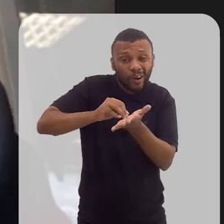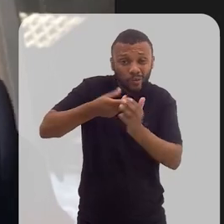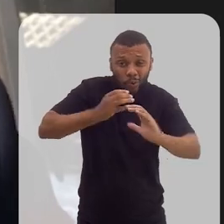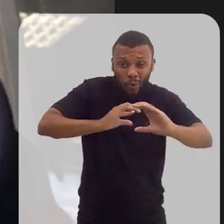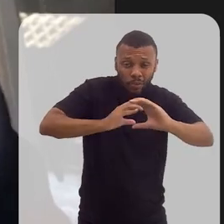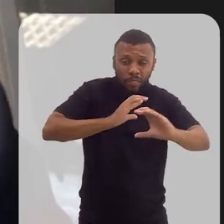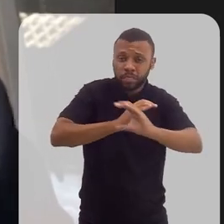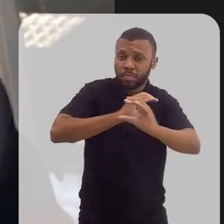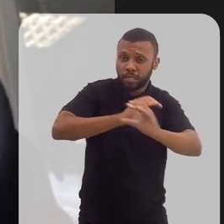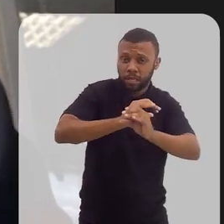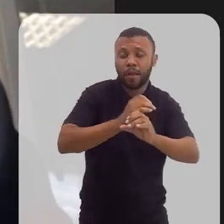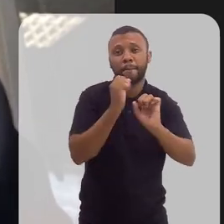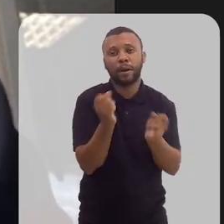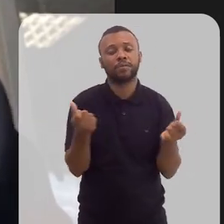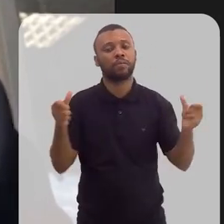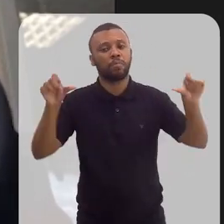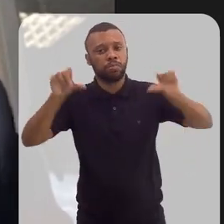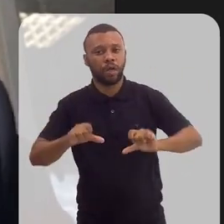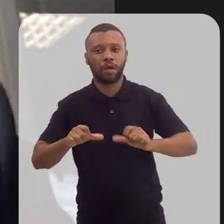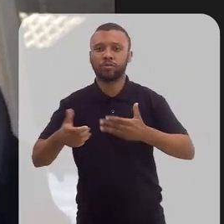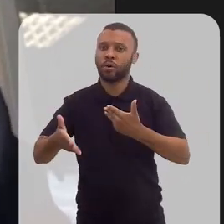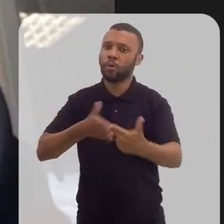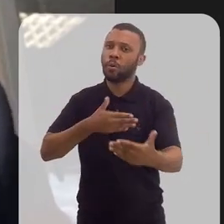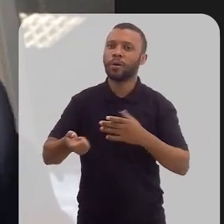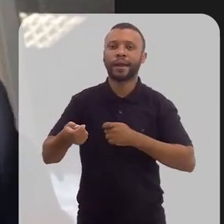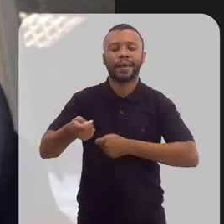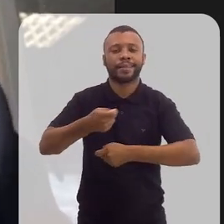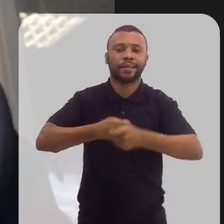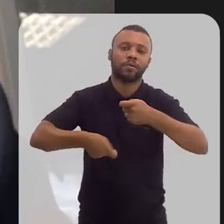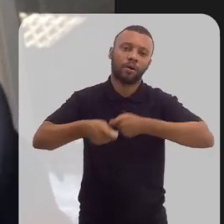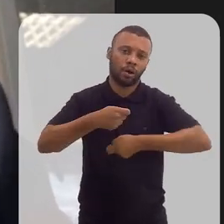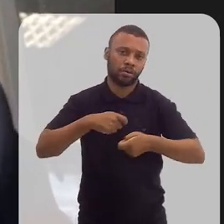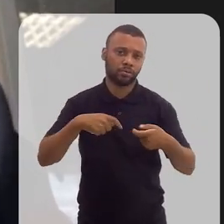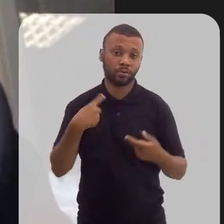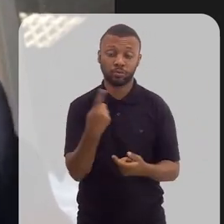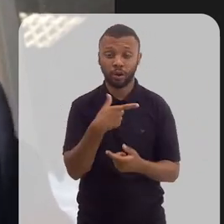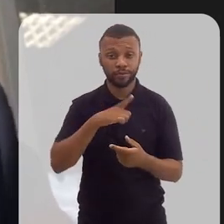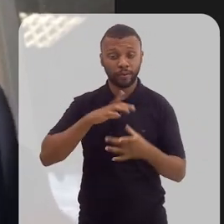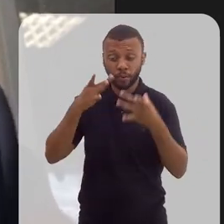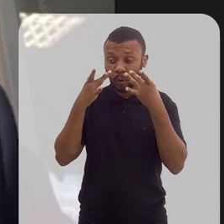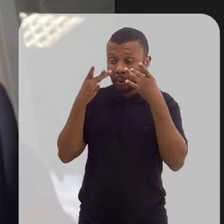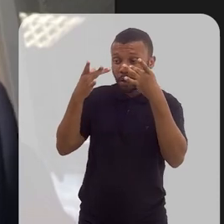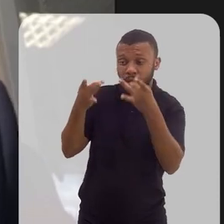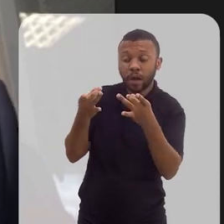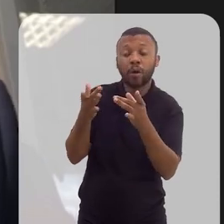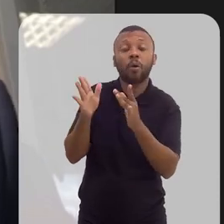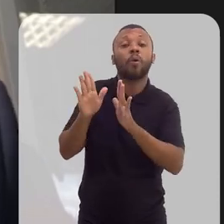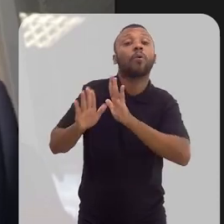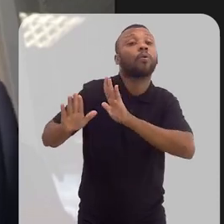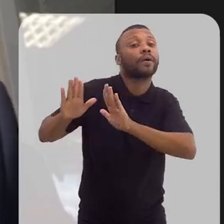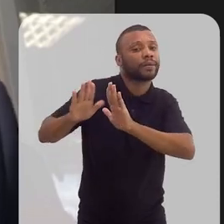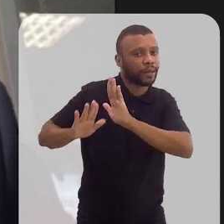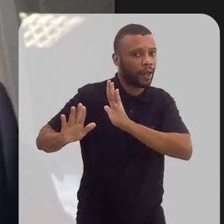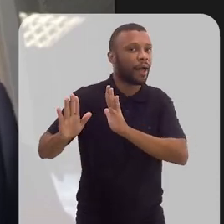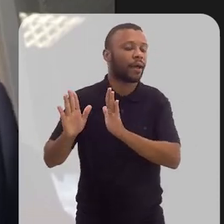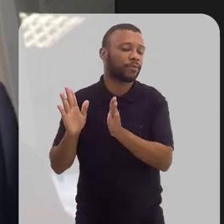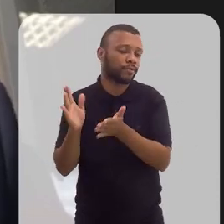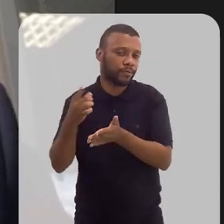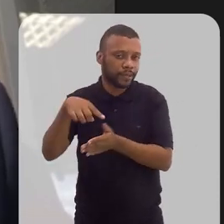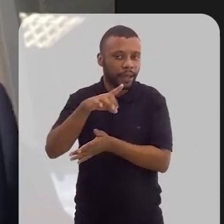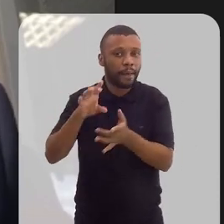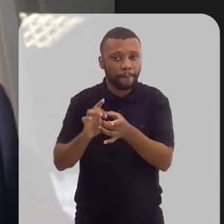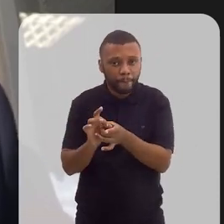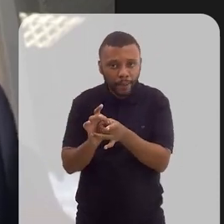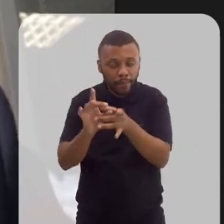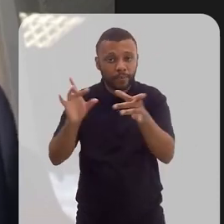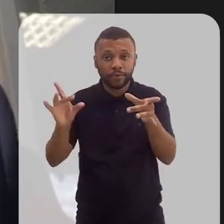coisa. O cuidado que a gente tomou ali é exatamente de você permitir